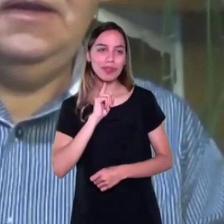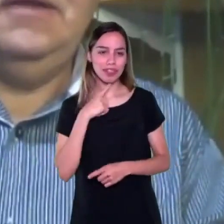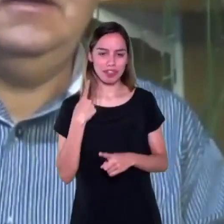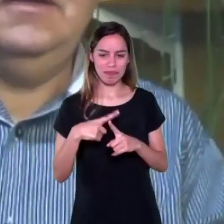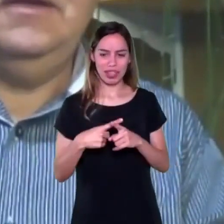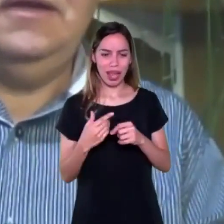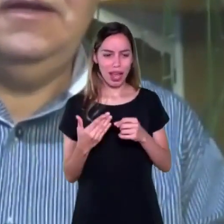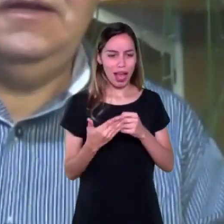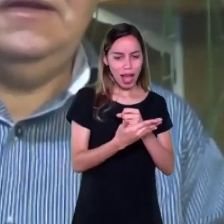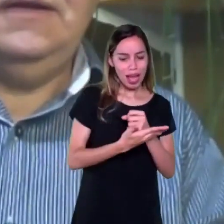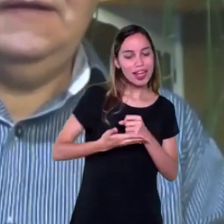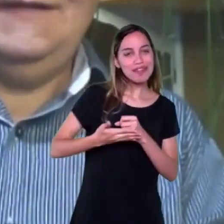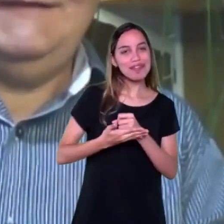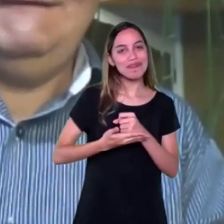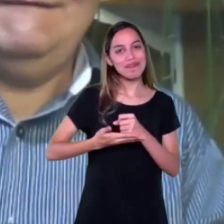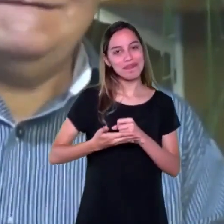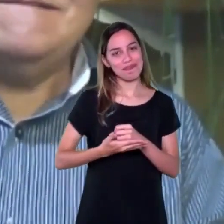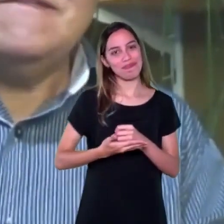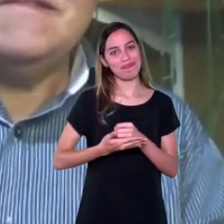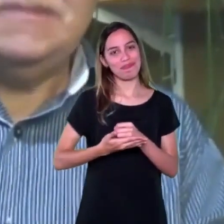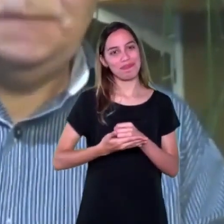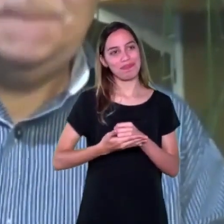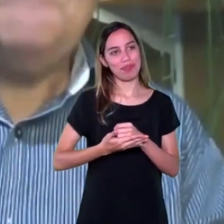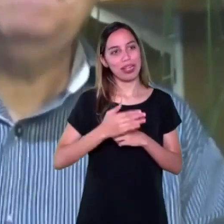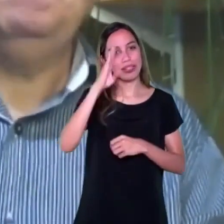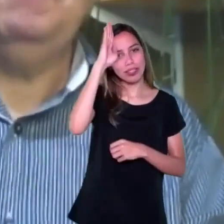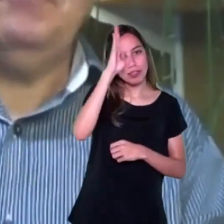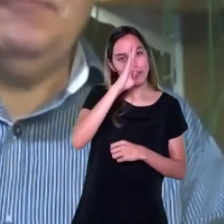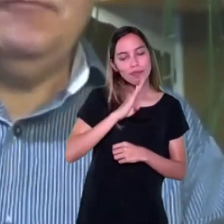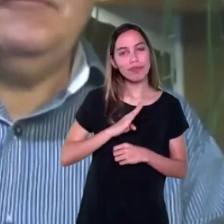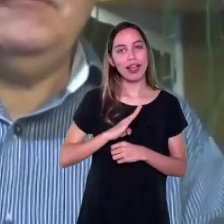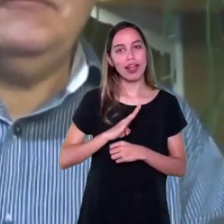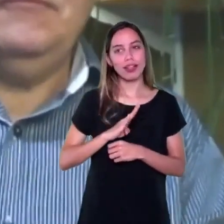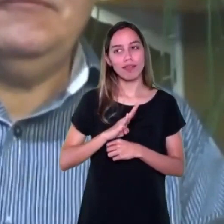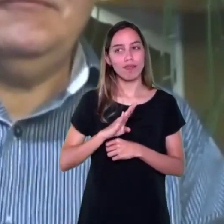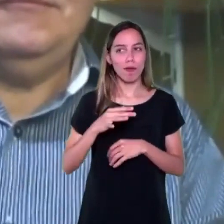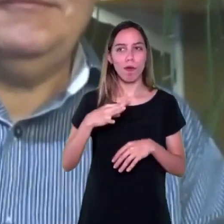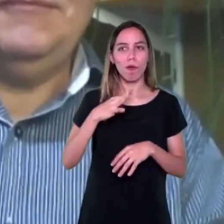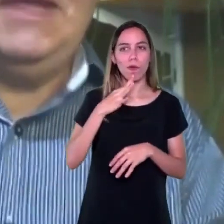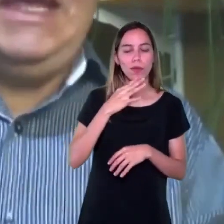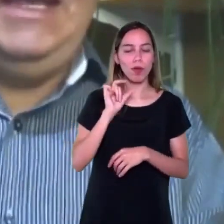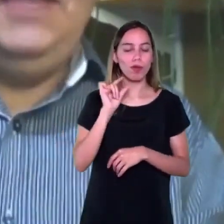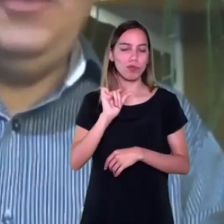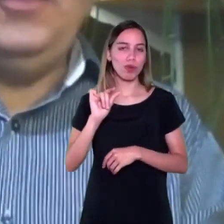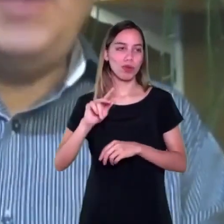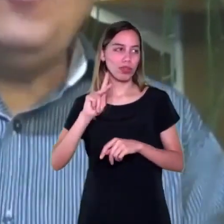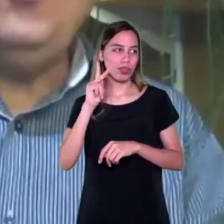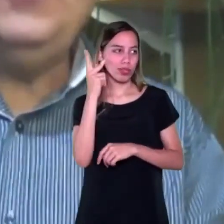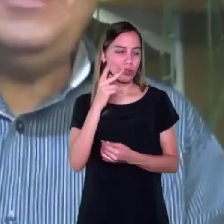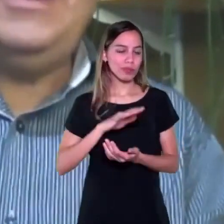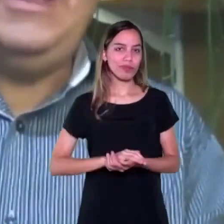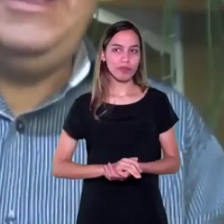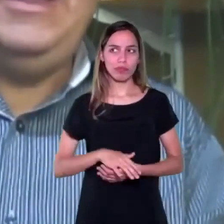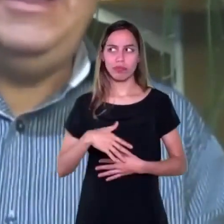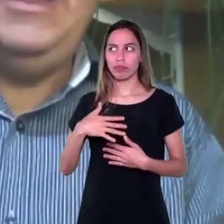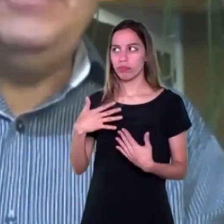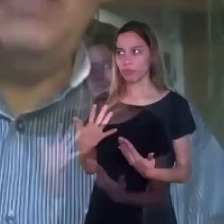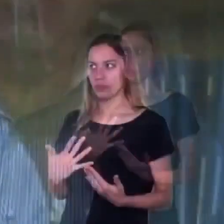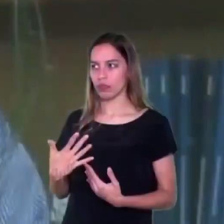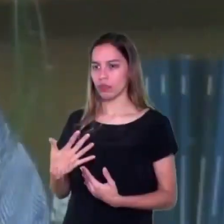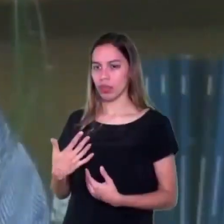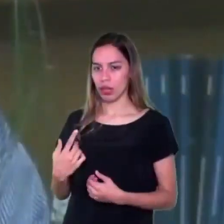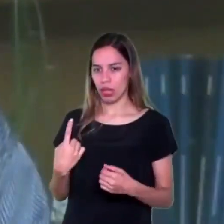fundamentais até para o Brasil conhecer um pouco mais aqui no Sempre um Papo. Então, Itaúna,